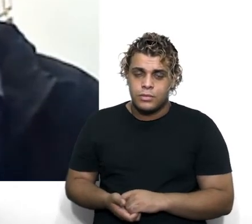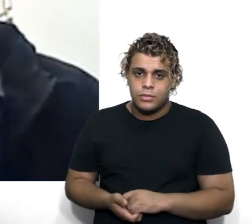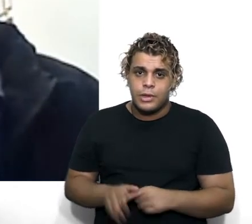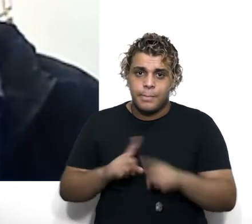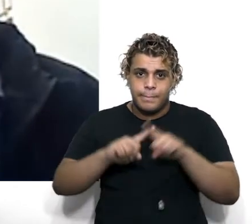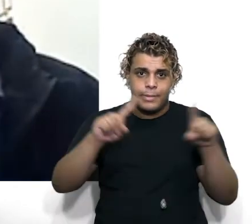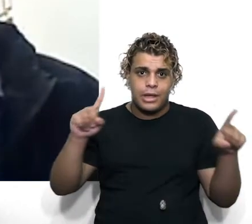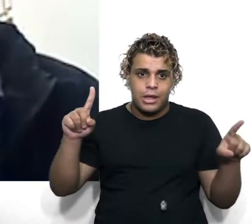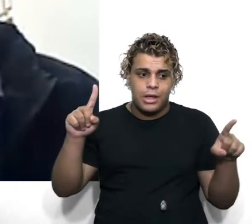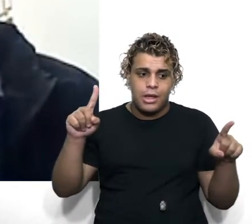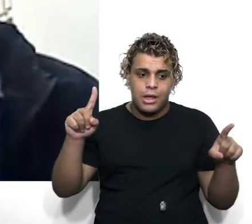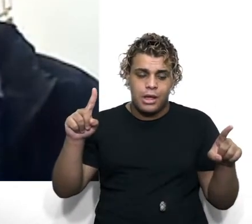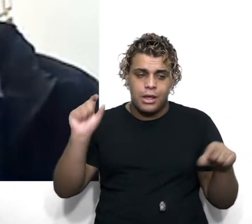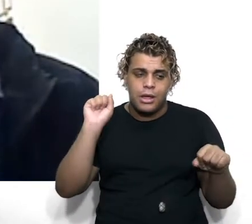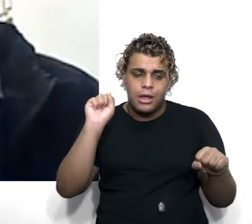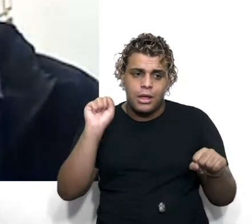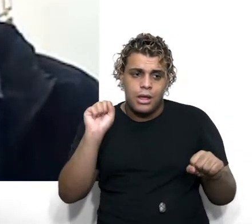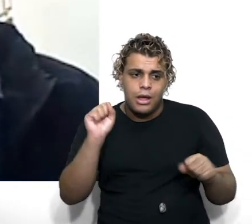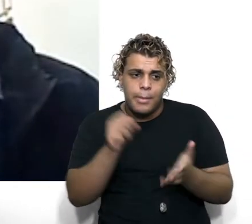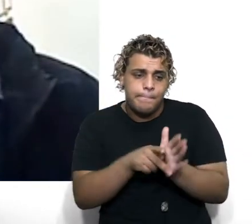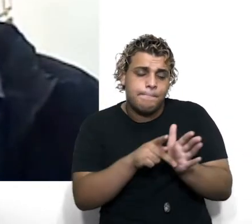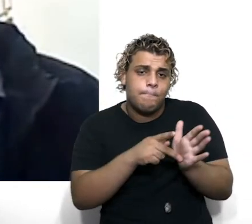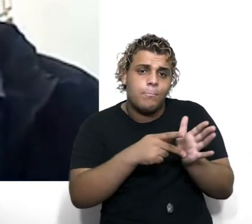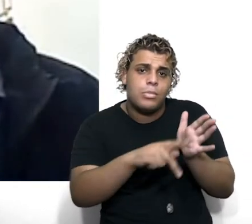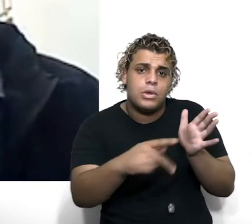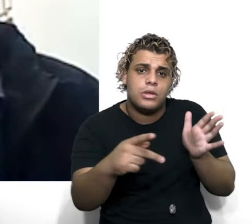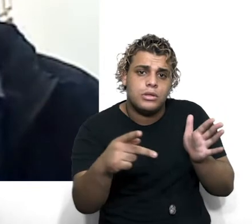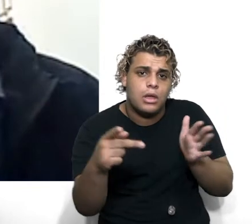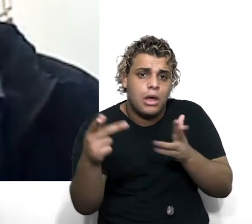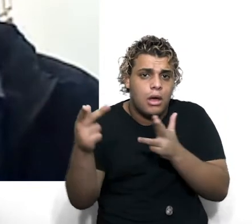Mas sim, a poesia parece-me